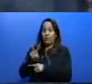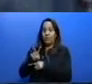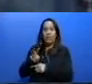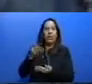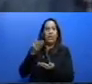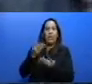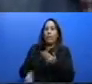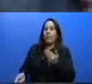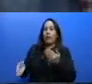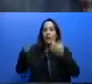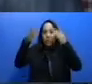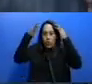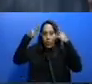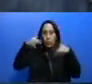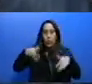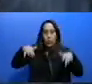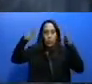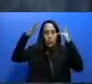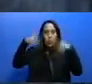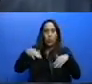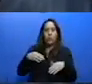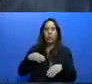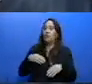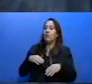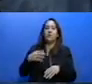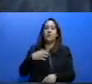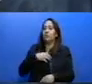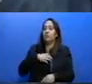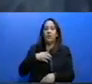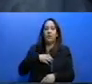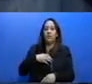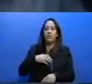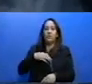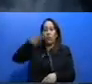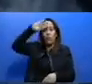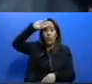não sente esse frio que aparece na primeira imagem. Entendido?